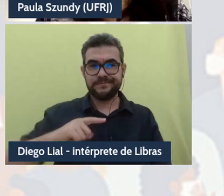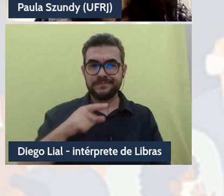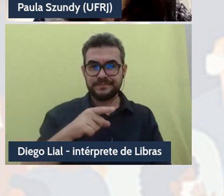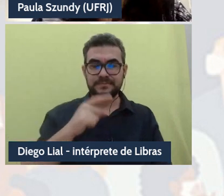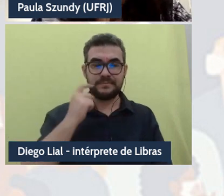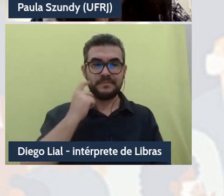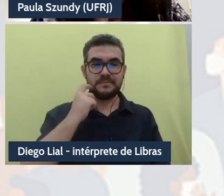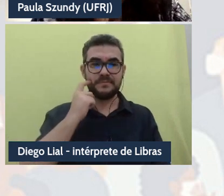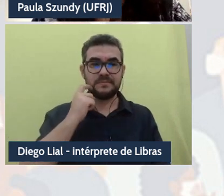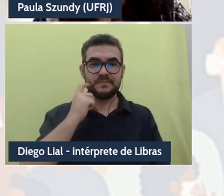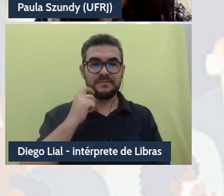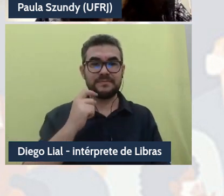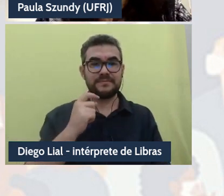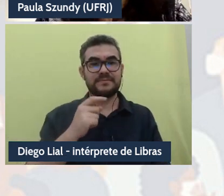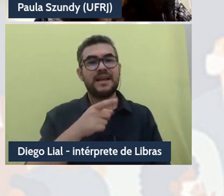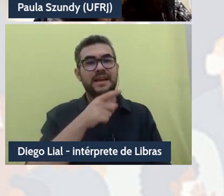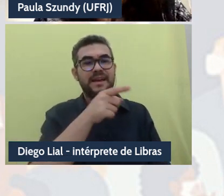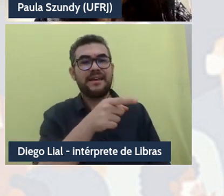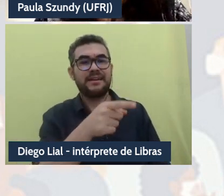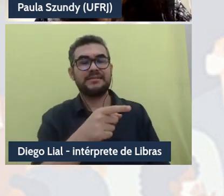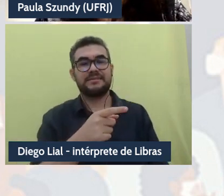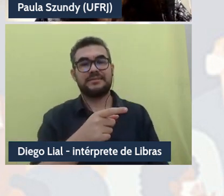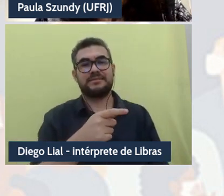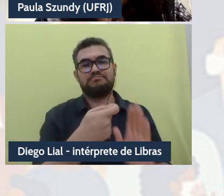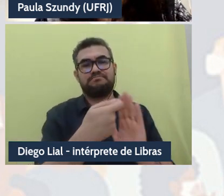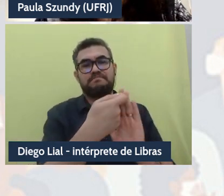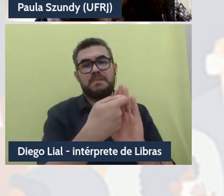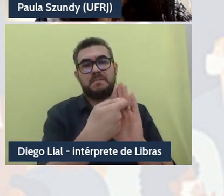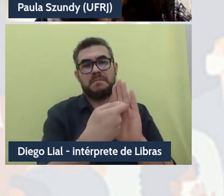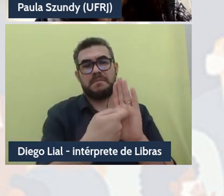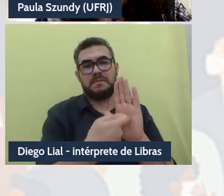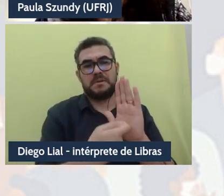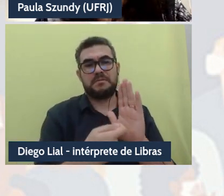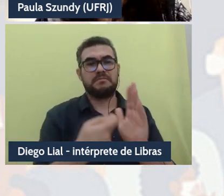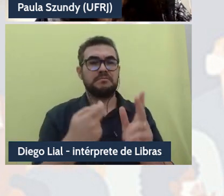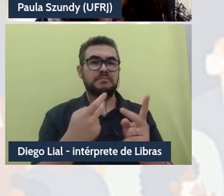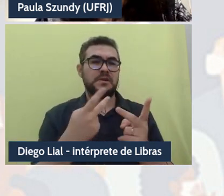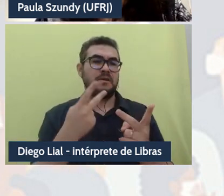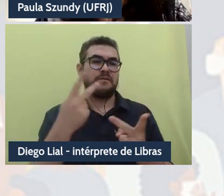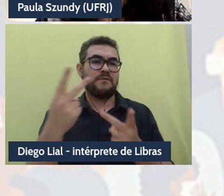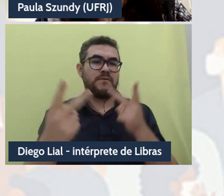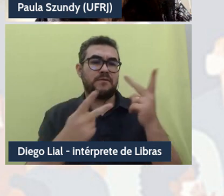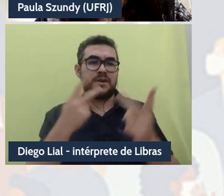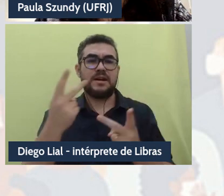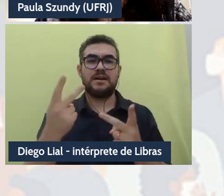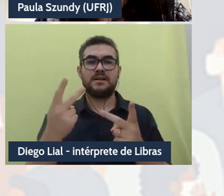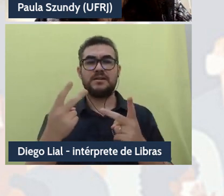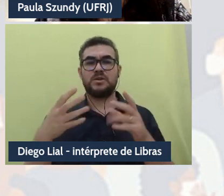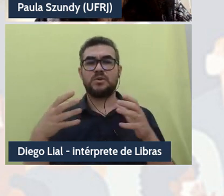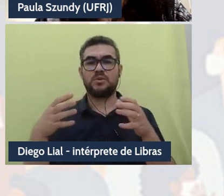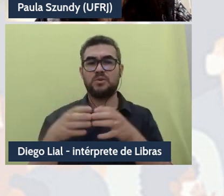esse enunciado, né, de que a Fundação Lehman, né,